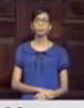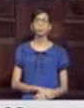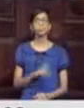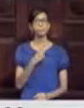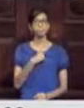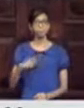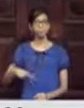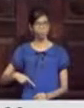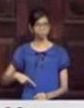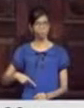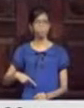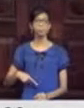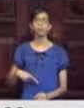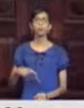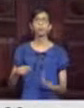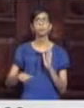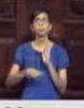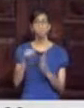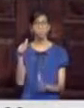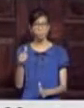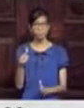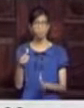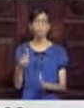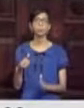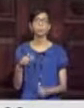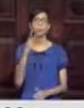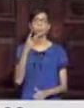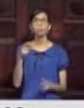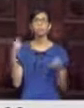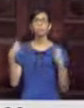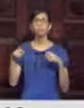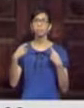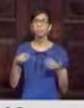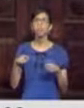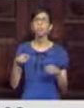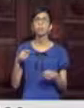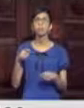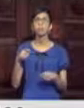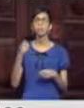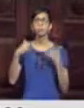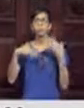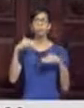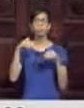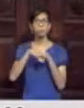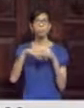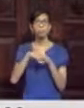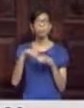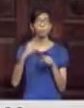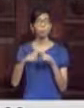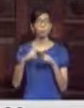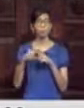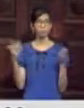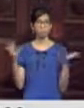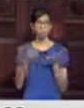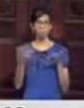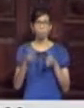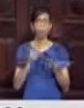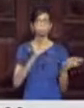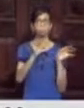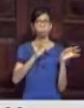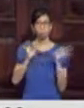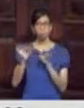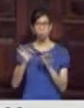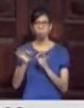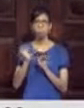Senhor presidente, gostaria, em primeiro lugar, de registrar a necessidade de eu declarar meu voto, porque agora, além dos meus projetos não